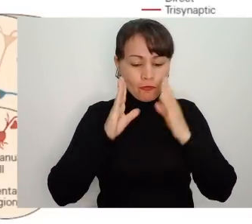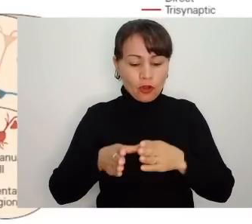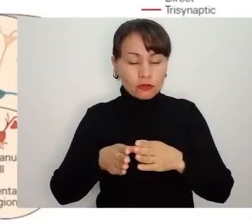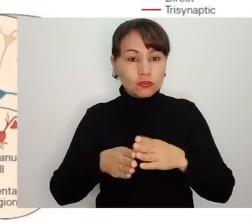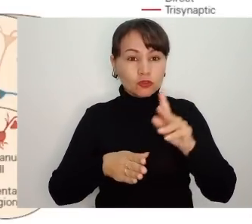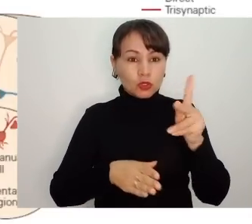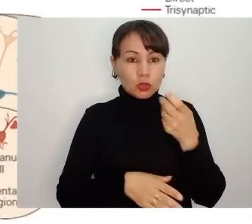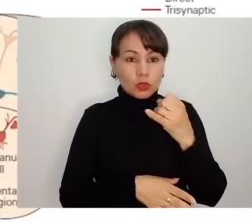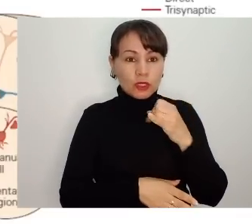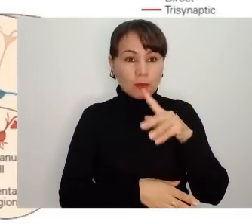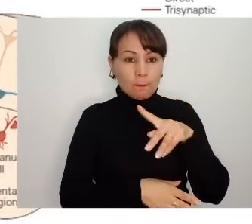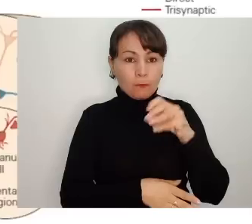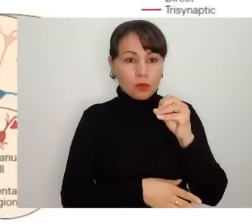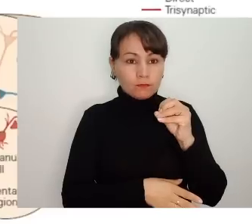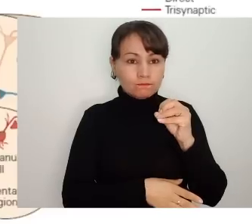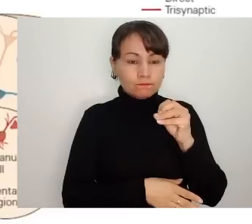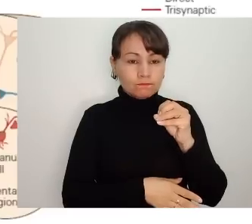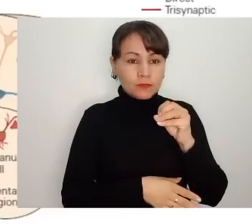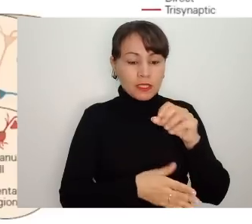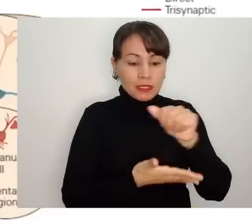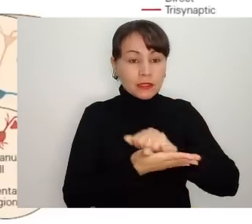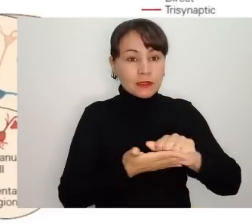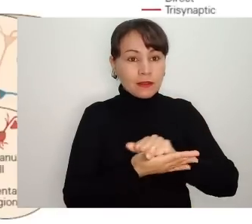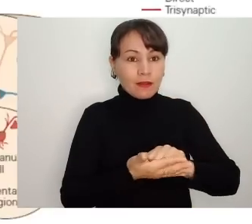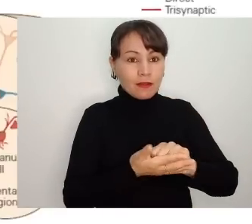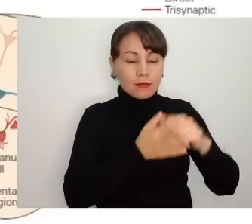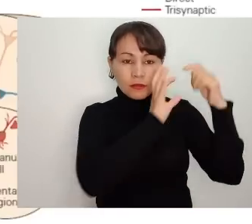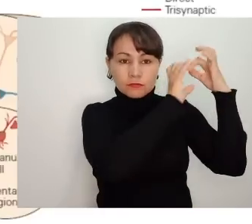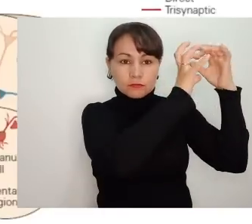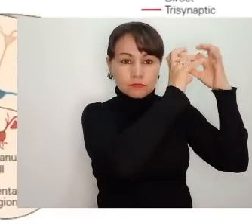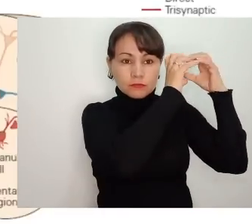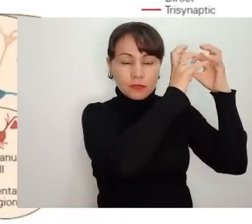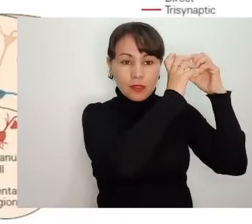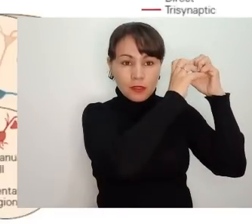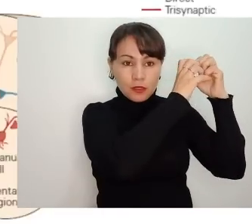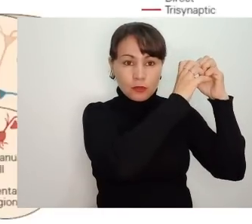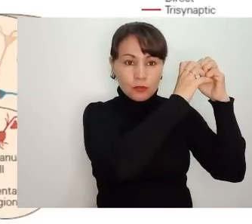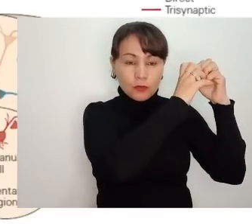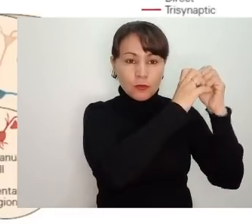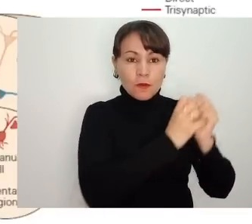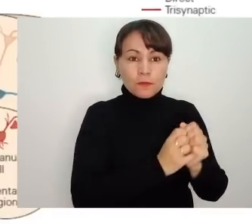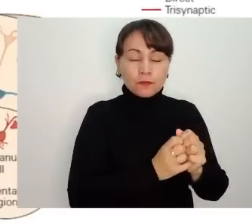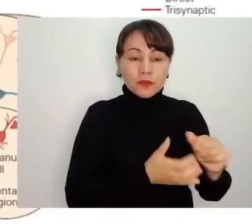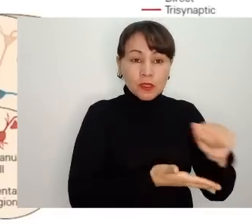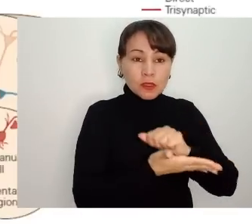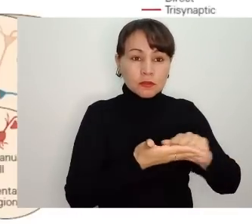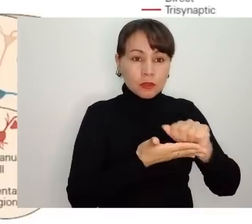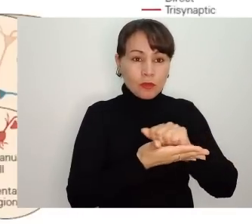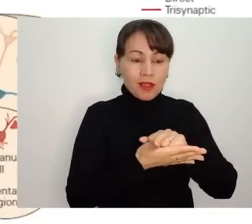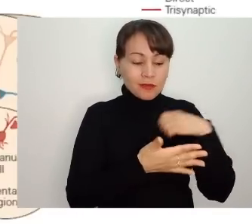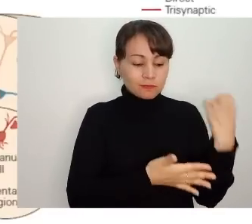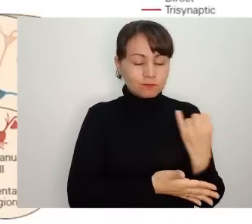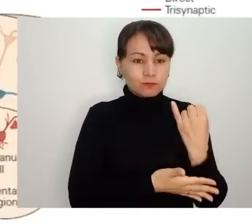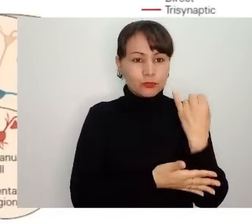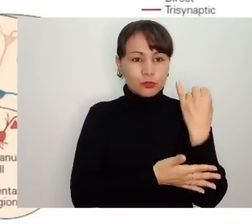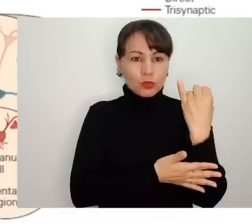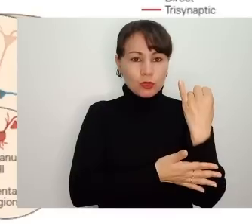especificamente no hipocampo, e também em regiões do cerebelo, que são